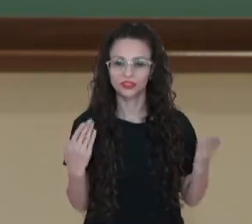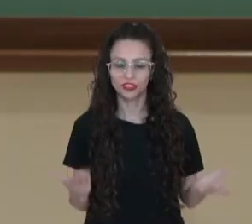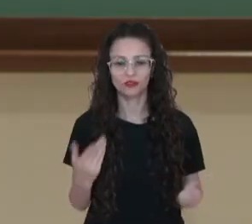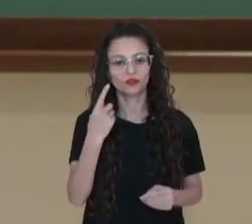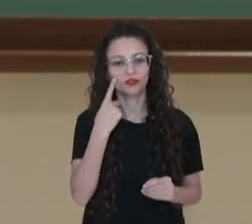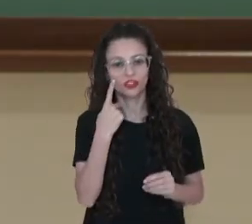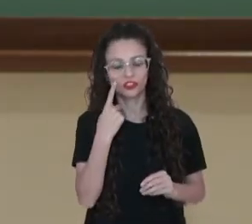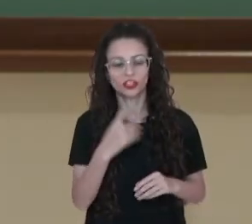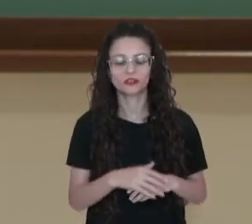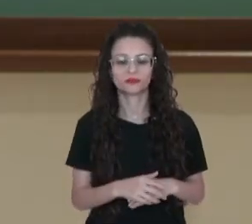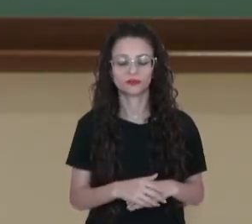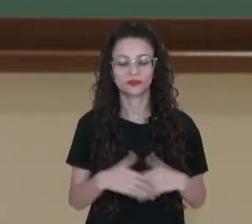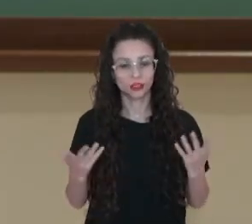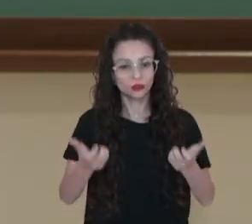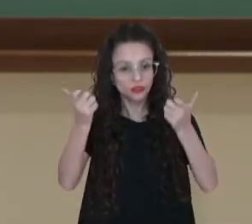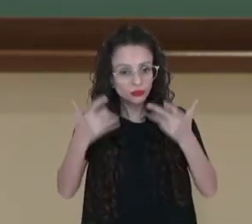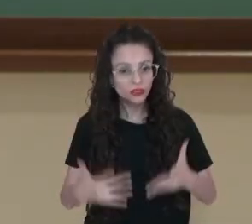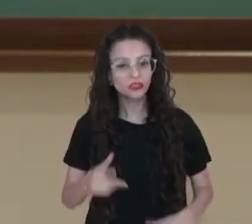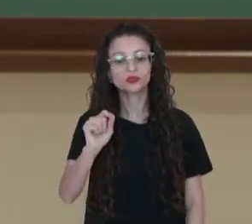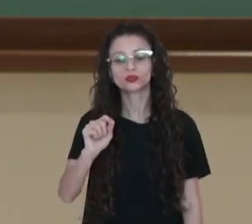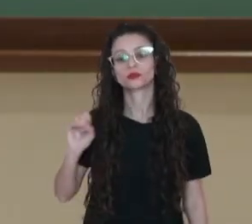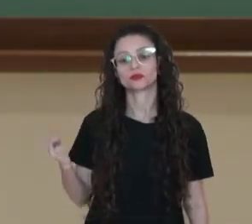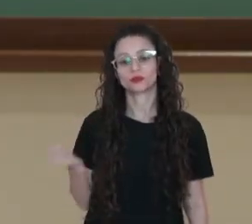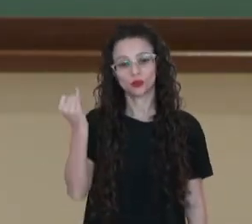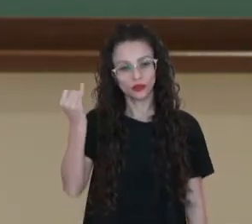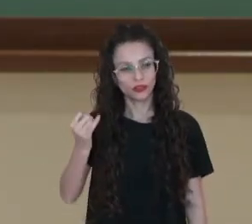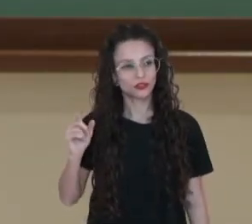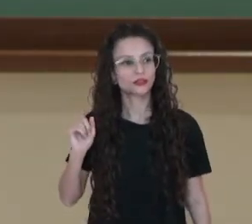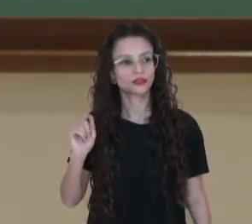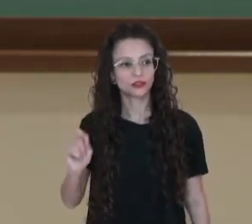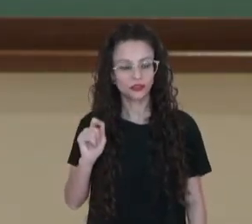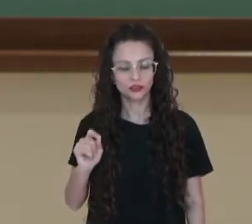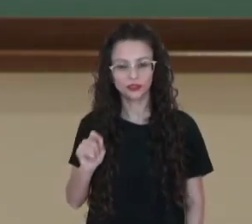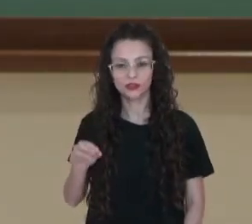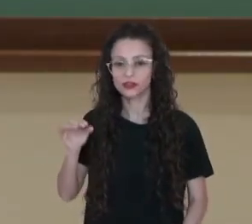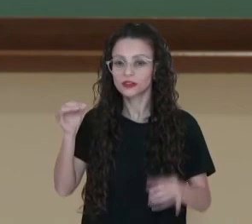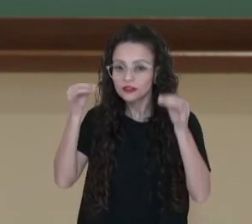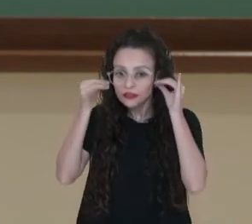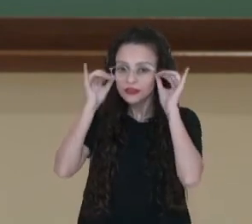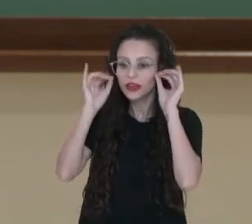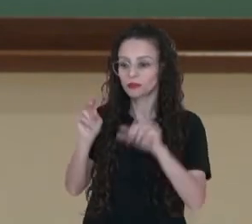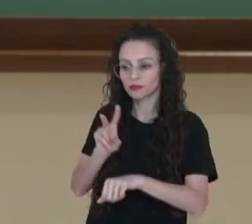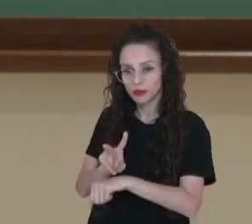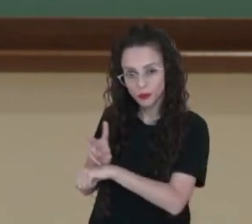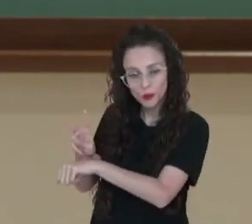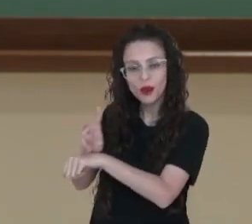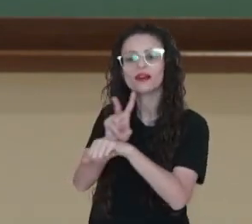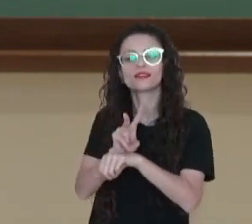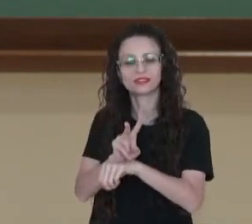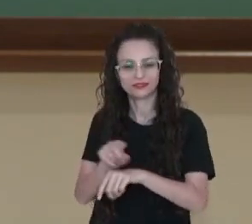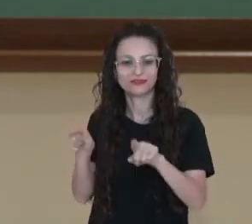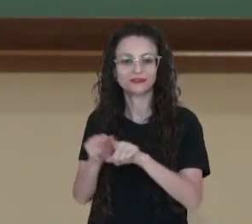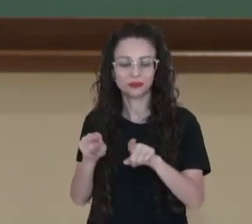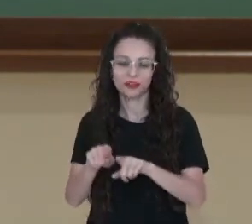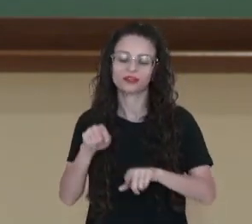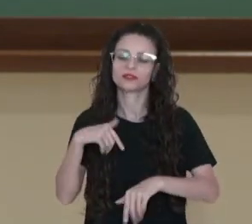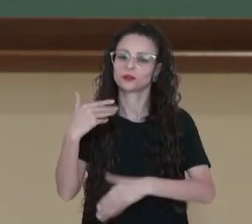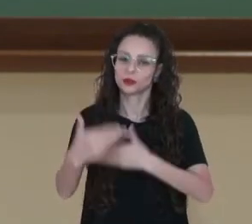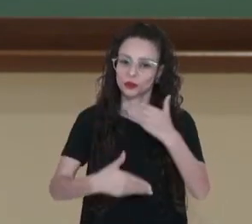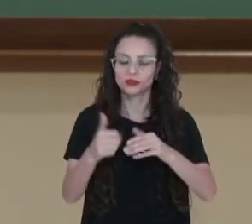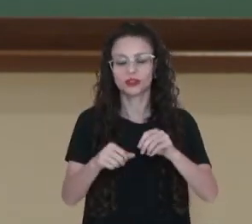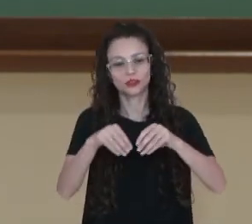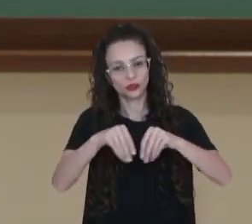veja, falamos aqui da importância da pecuária, da criação de gado nesse processo